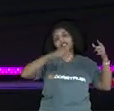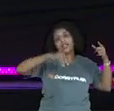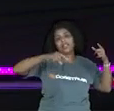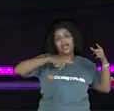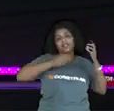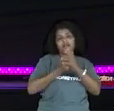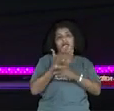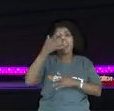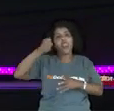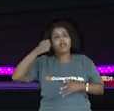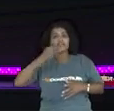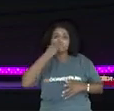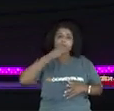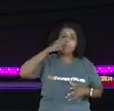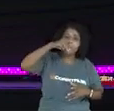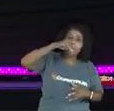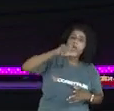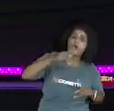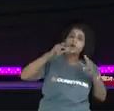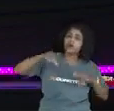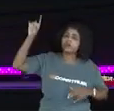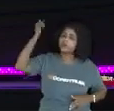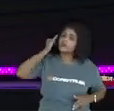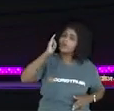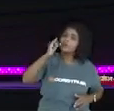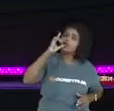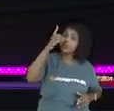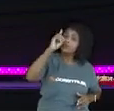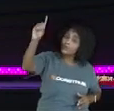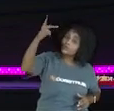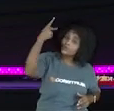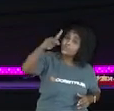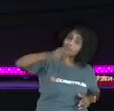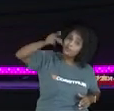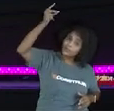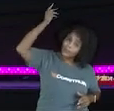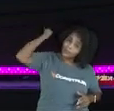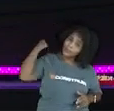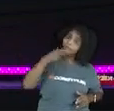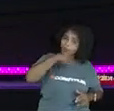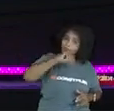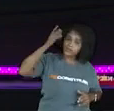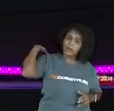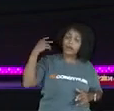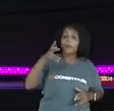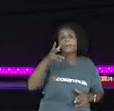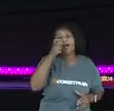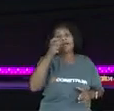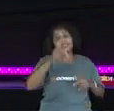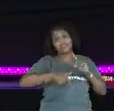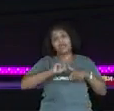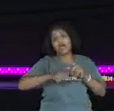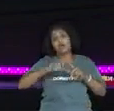e mel como ele prometeu o senhor o Deus dos seus antepassados ou só Israel o Senhor nosso Deus